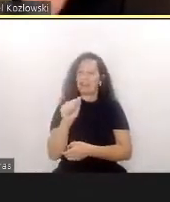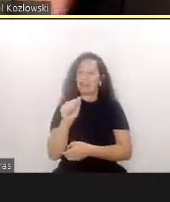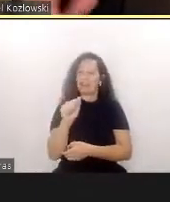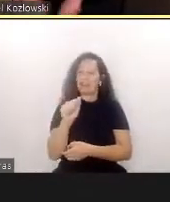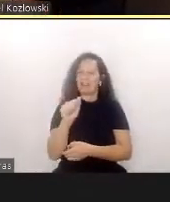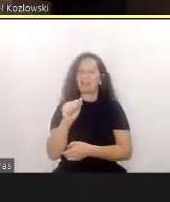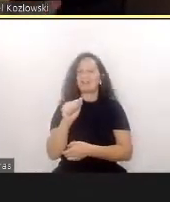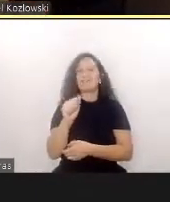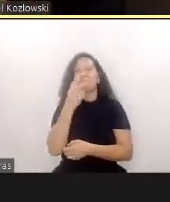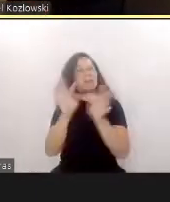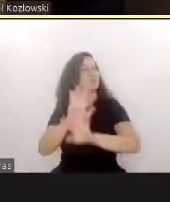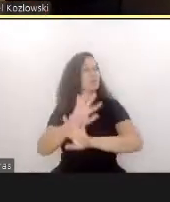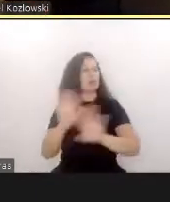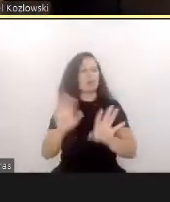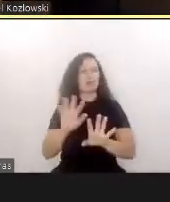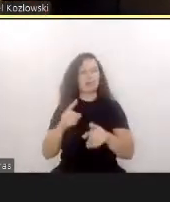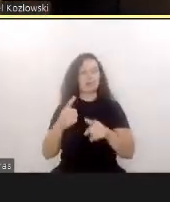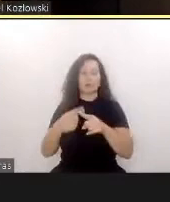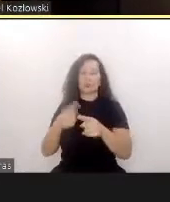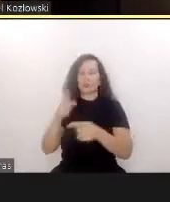a dia a gente usar muitas delas